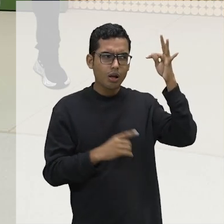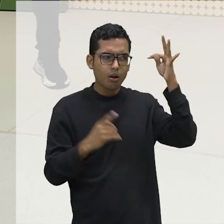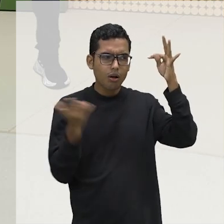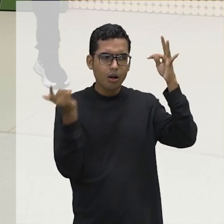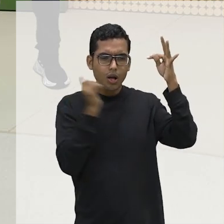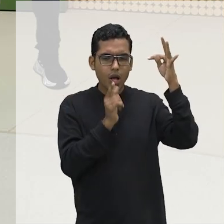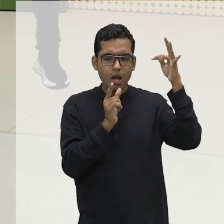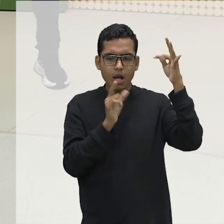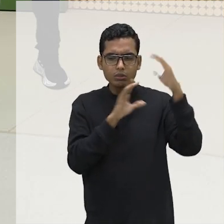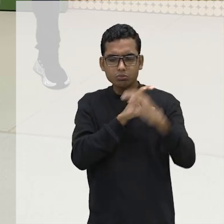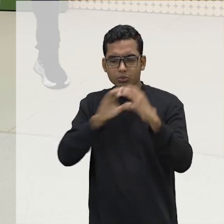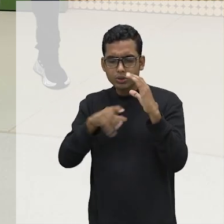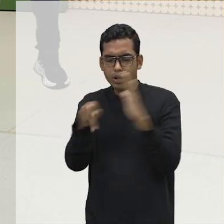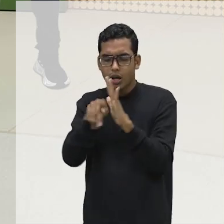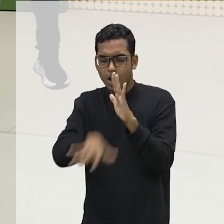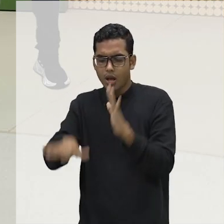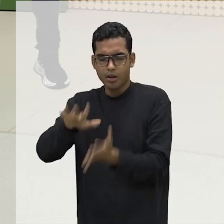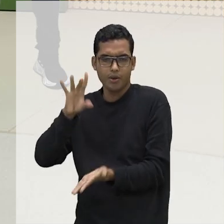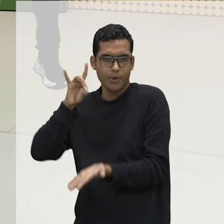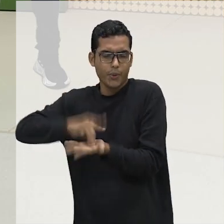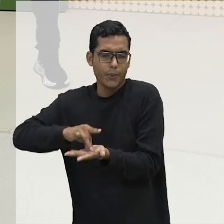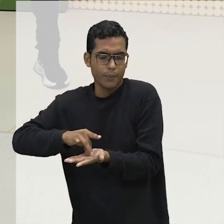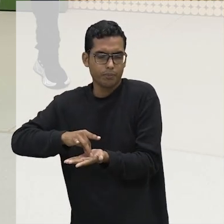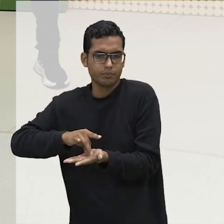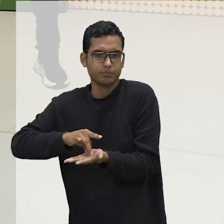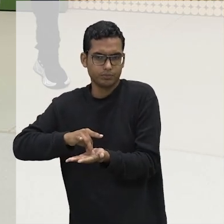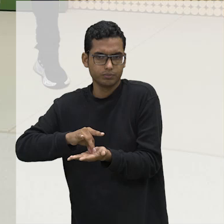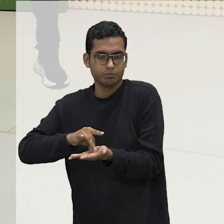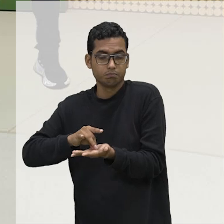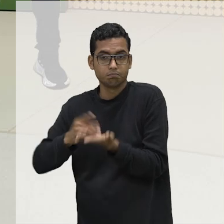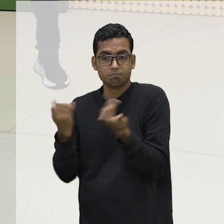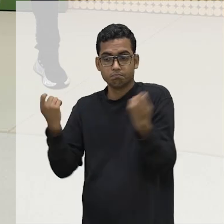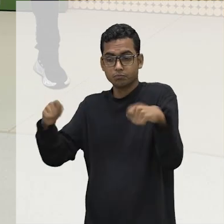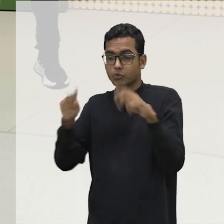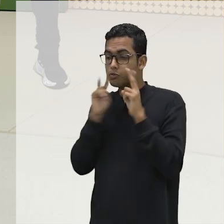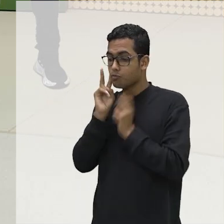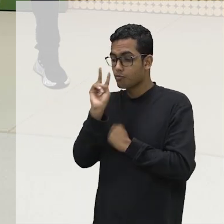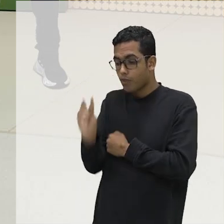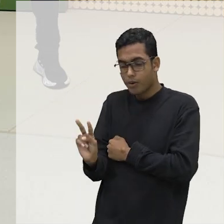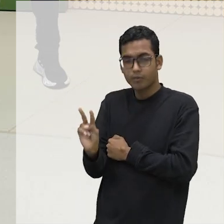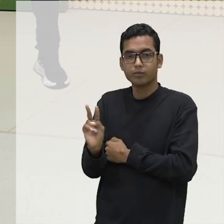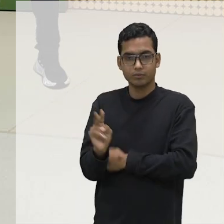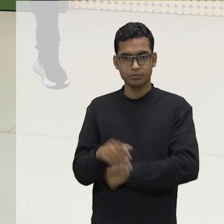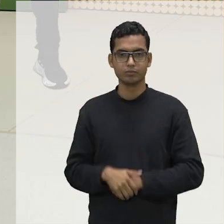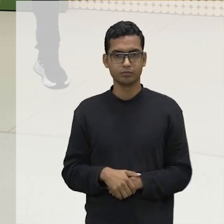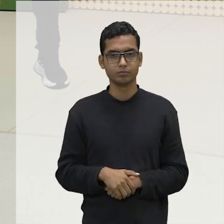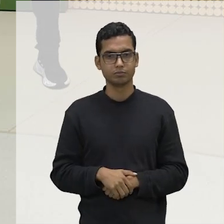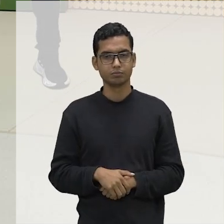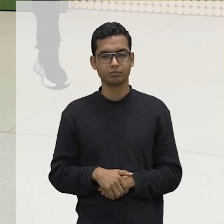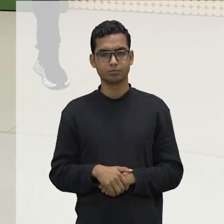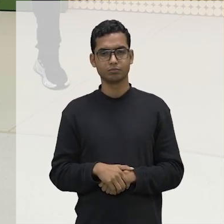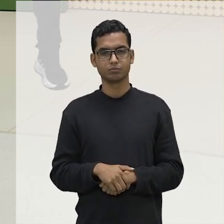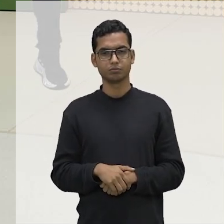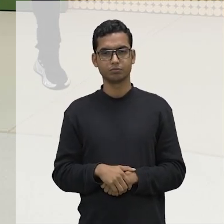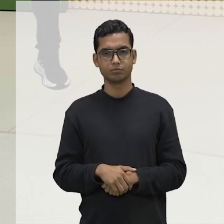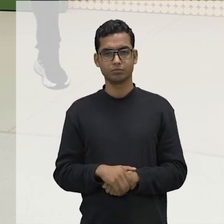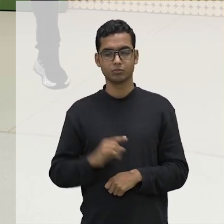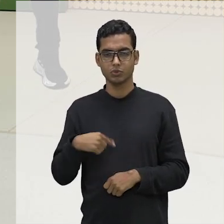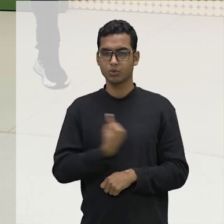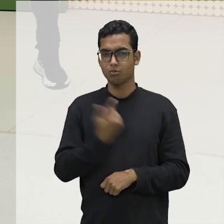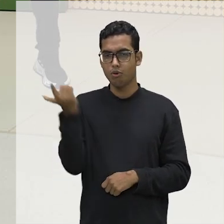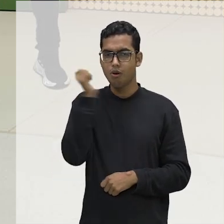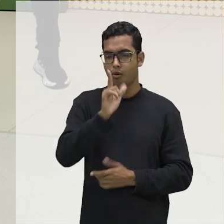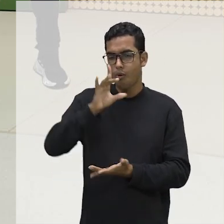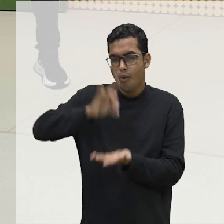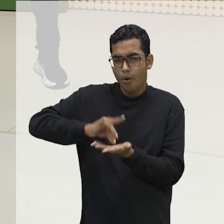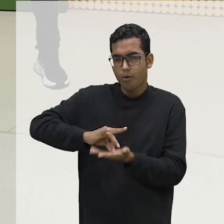com a realidade, tá certo? Com a realidade visível, tá certo? Com a realidade, com o recorte que a gente consegue